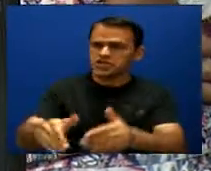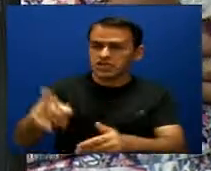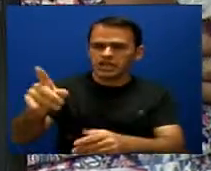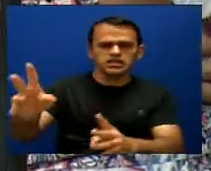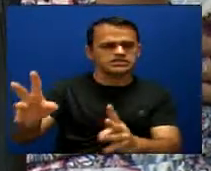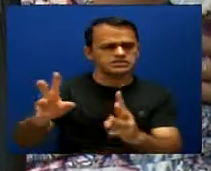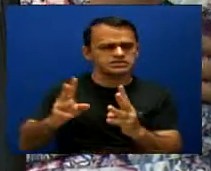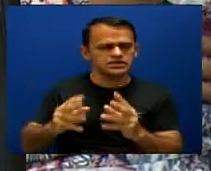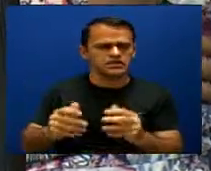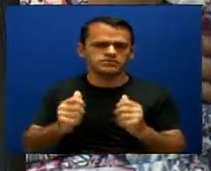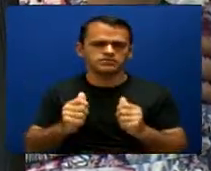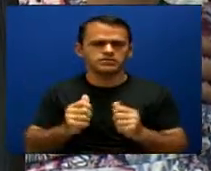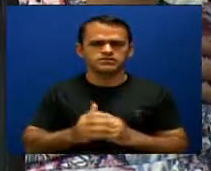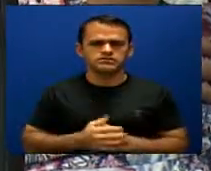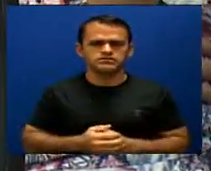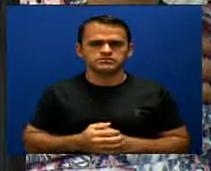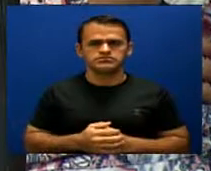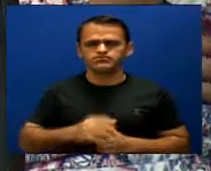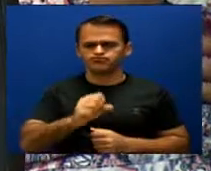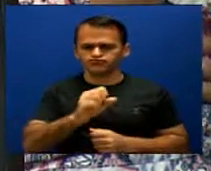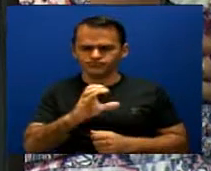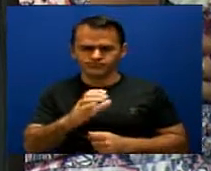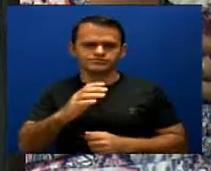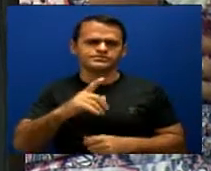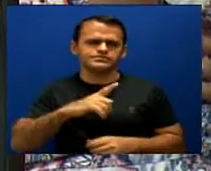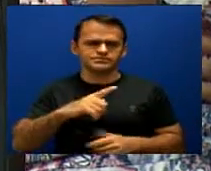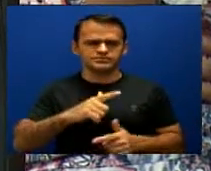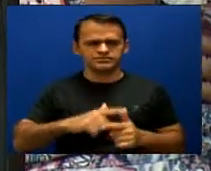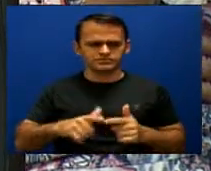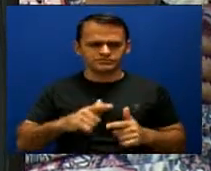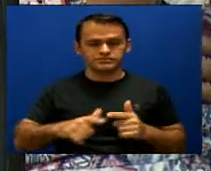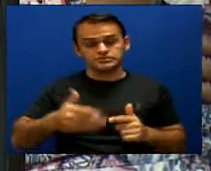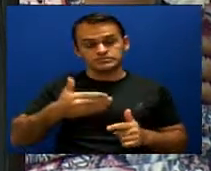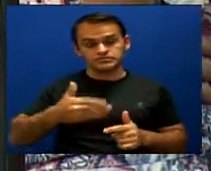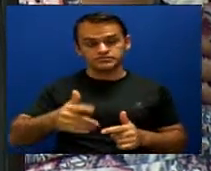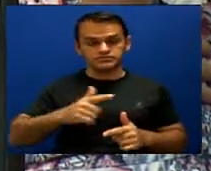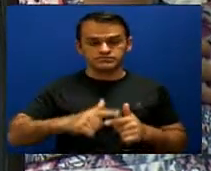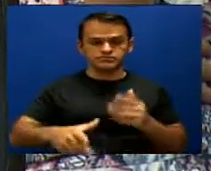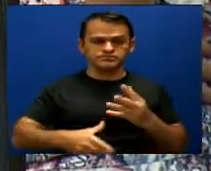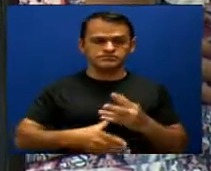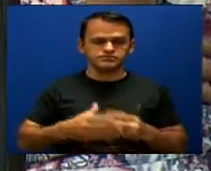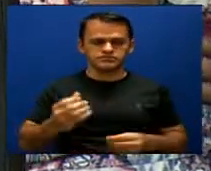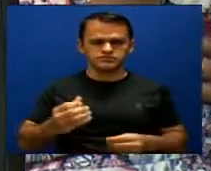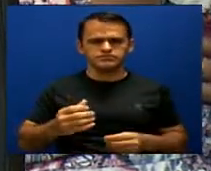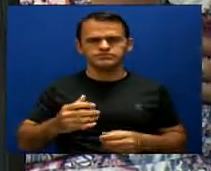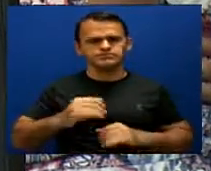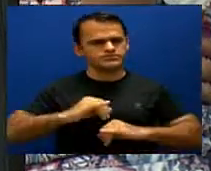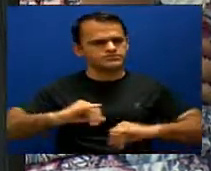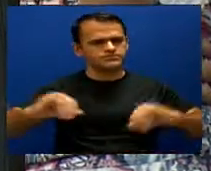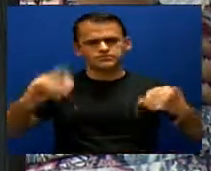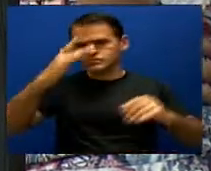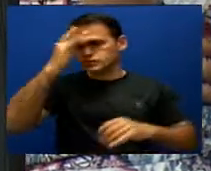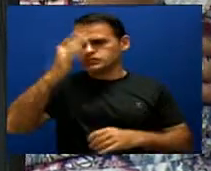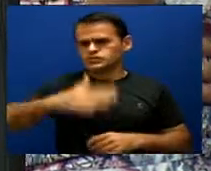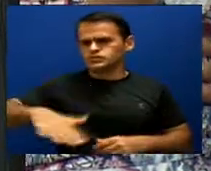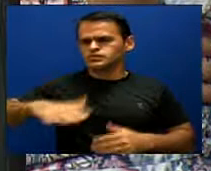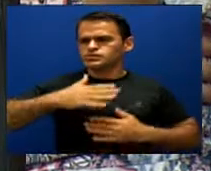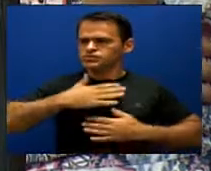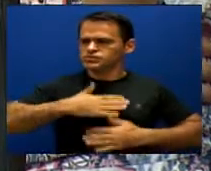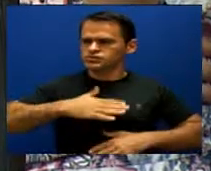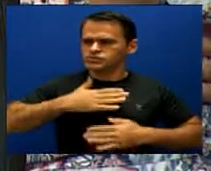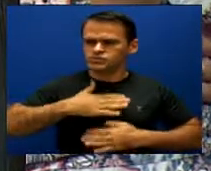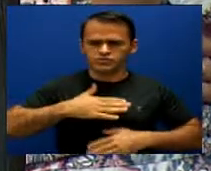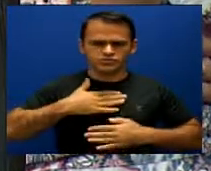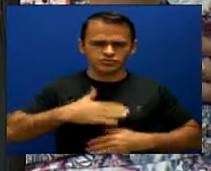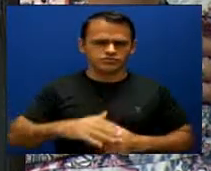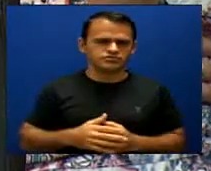atendidas, porque a Santa Casa está com problema, nós vamos resolver esse problema, mas as pessoas terem calma e nos ajudar nessa tarefa